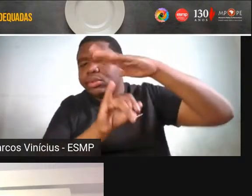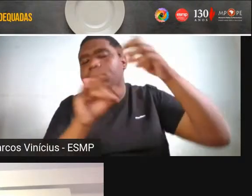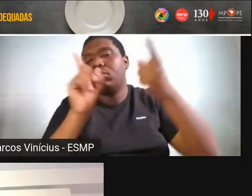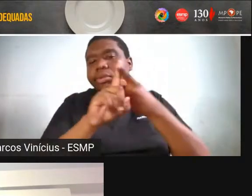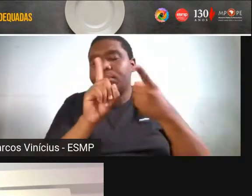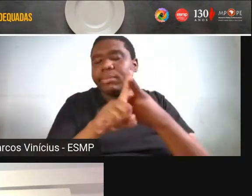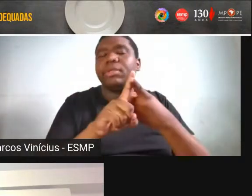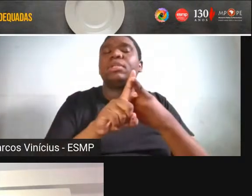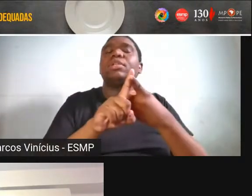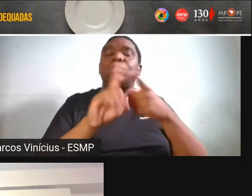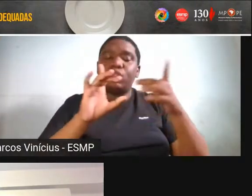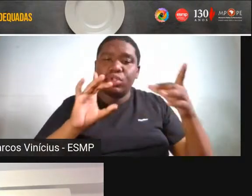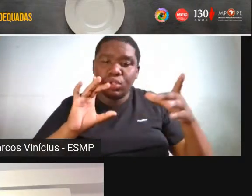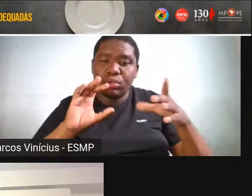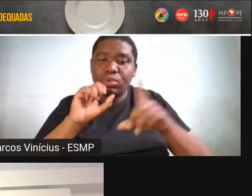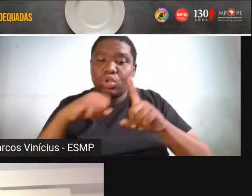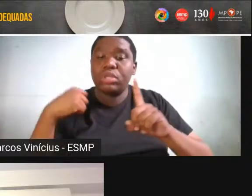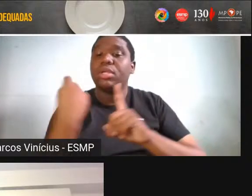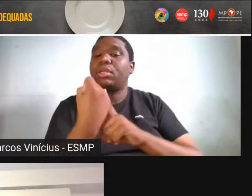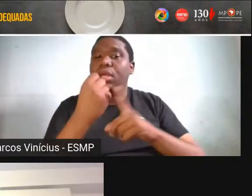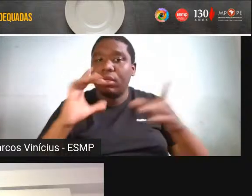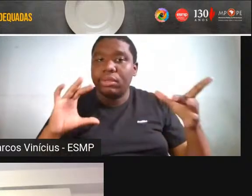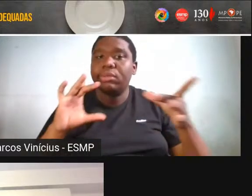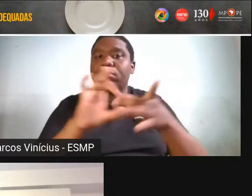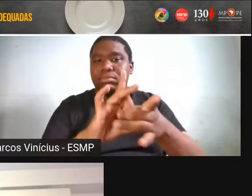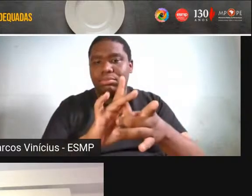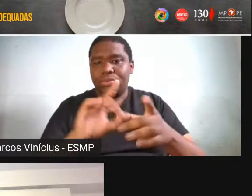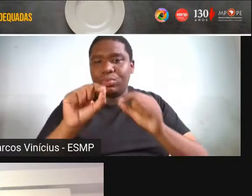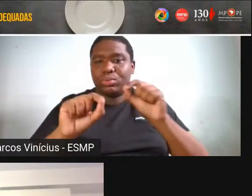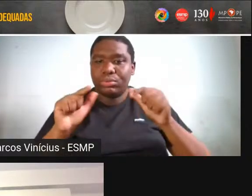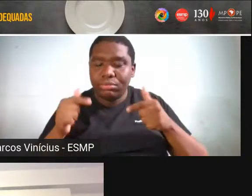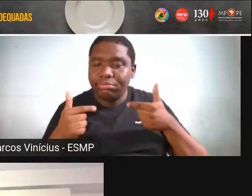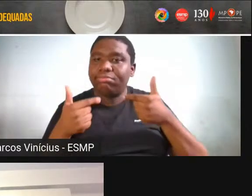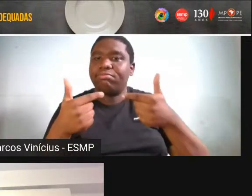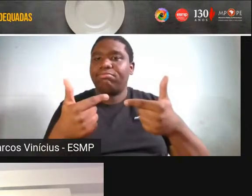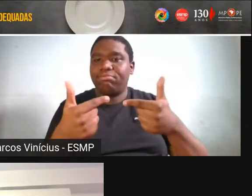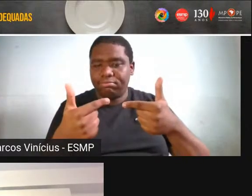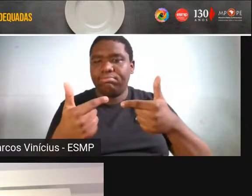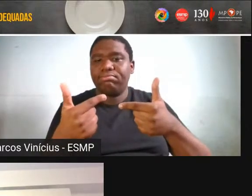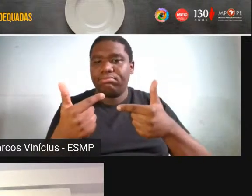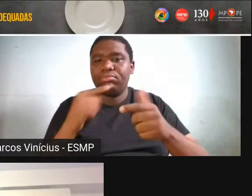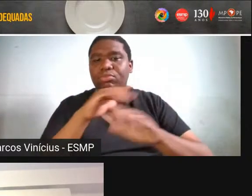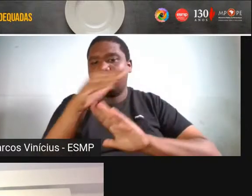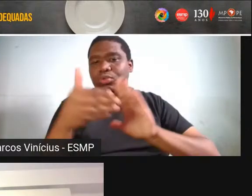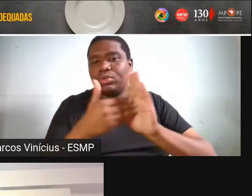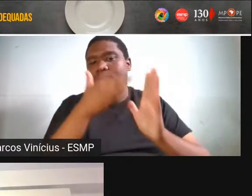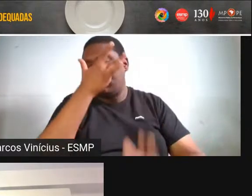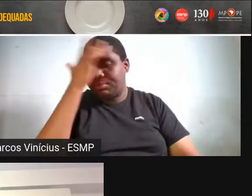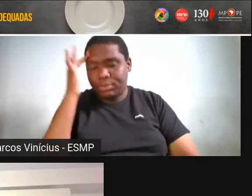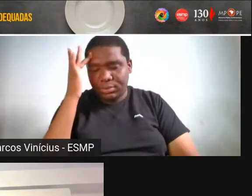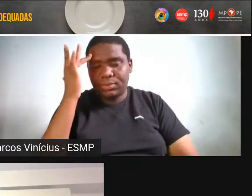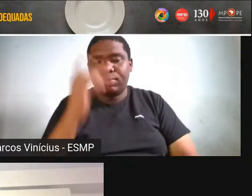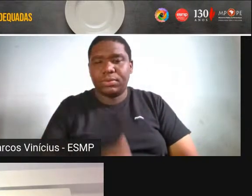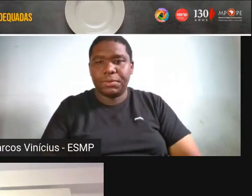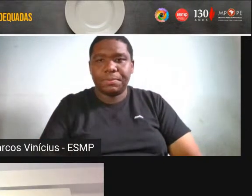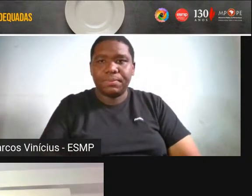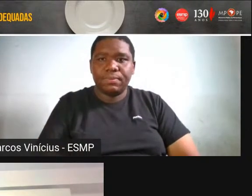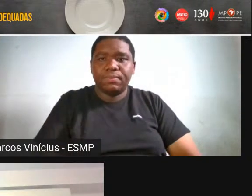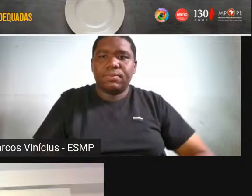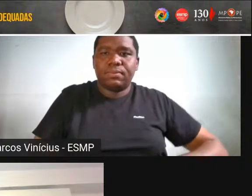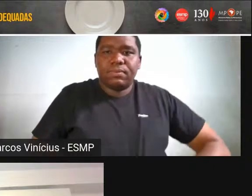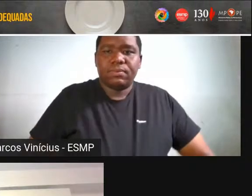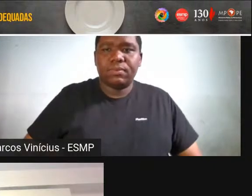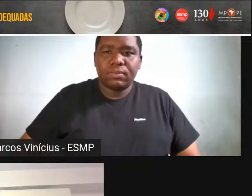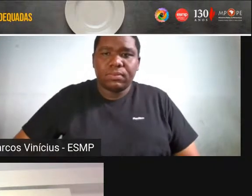sociedade, colocado, de fato, como um enfrentamento a ser realizado, né, por todos e todas nós.